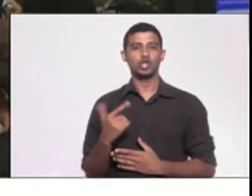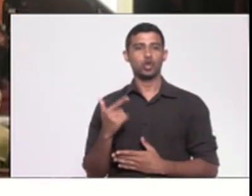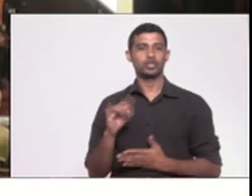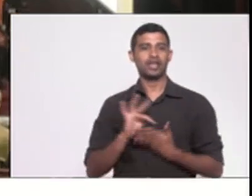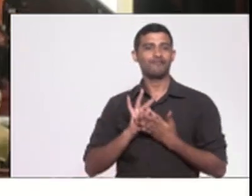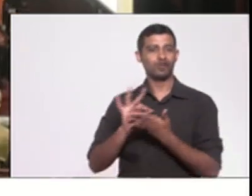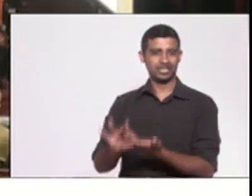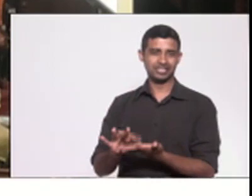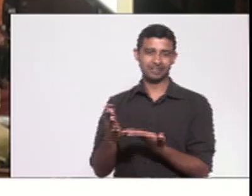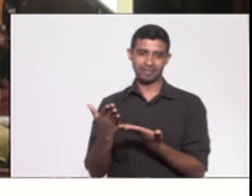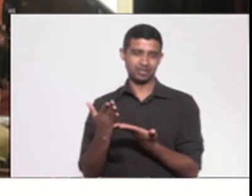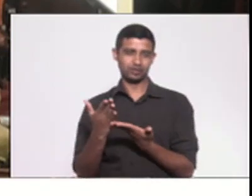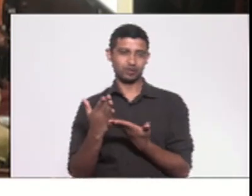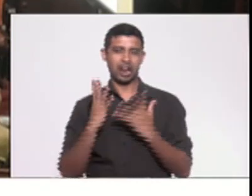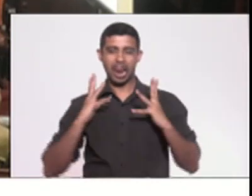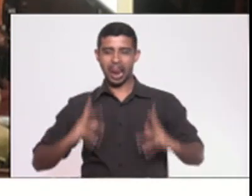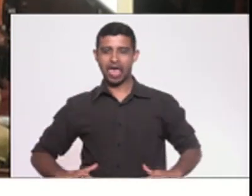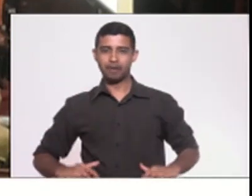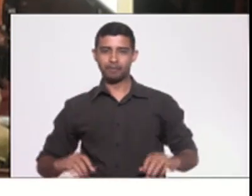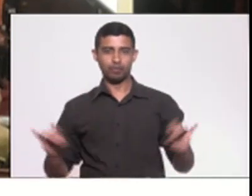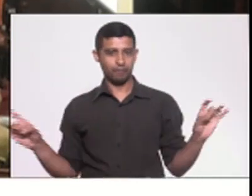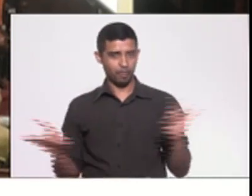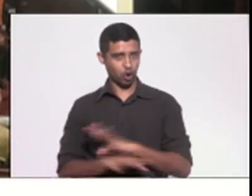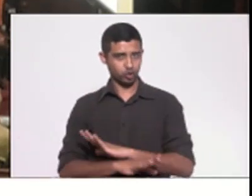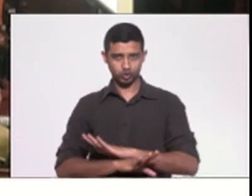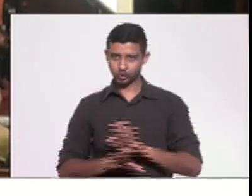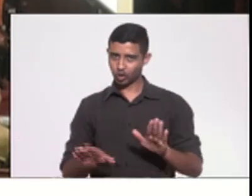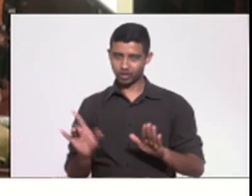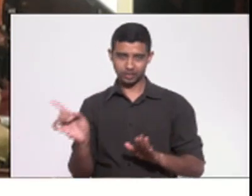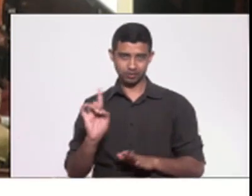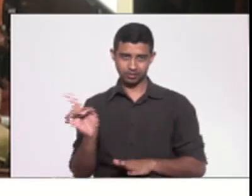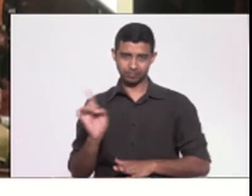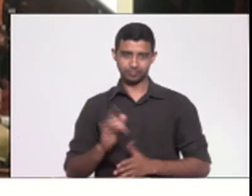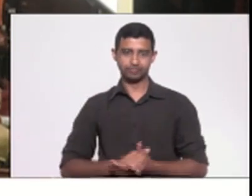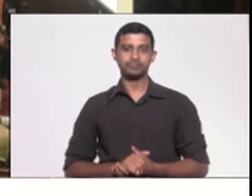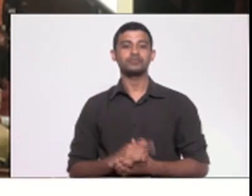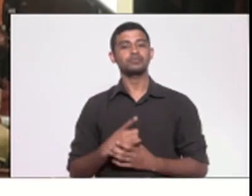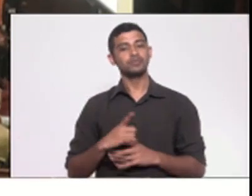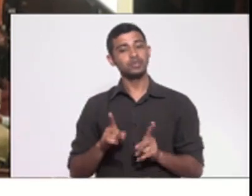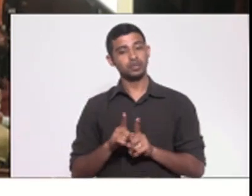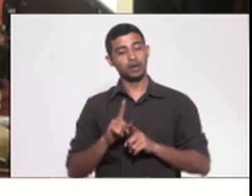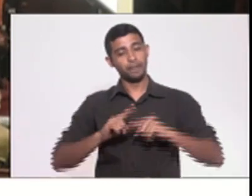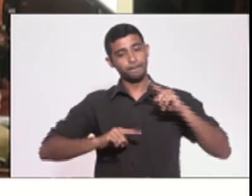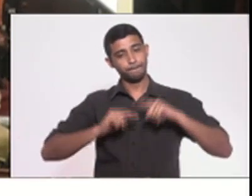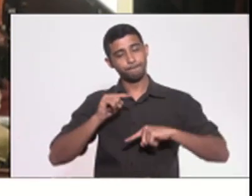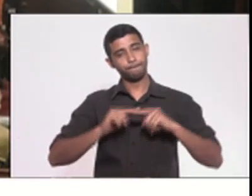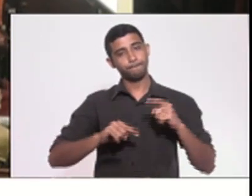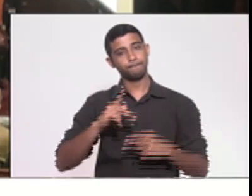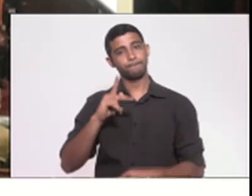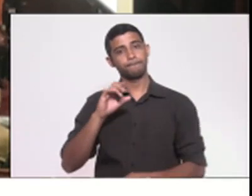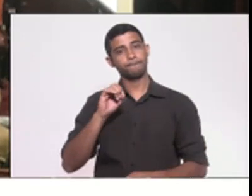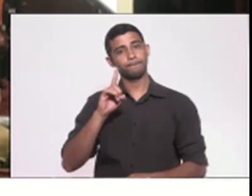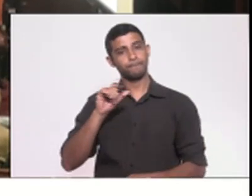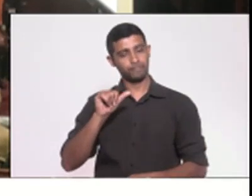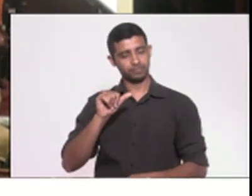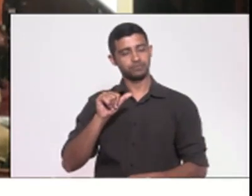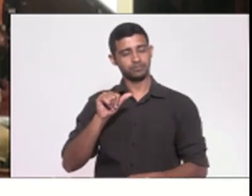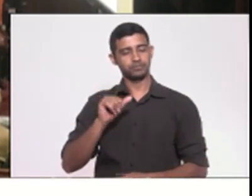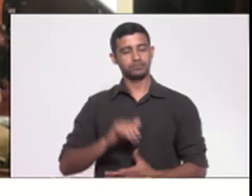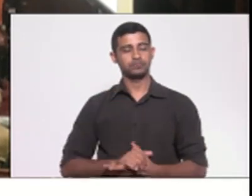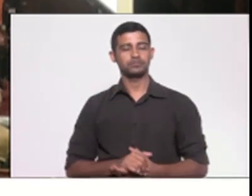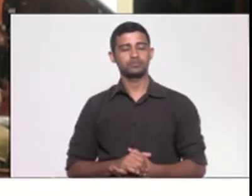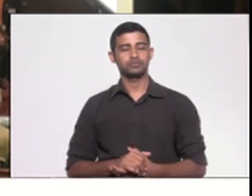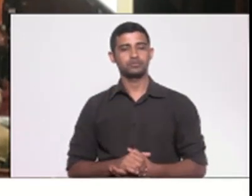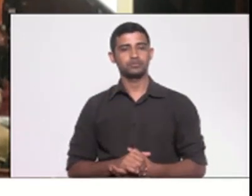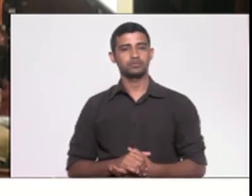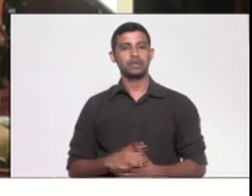resíduos orgânicos puro. Nós temos também uma unidade de beneficiamento de resíduos de poda, que é importante. Uma fração